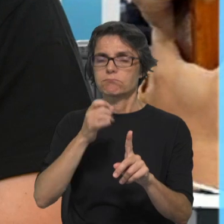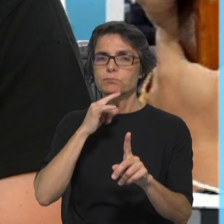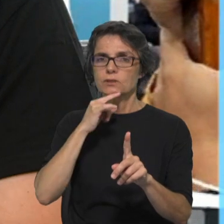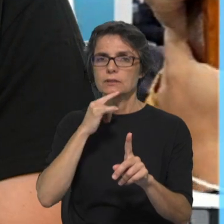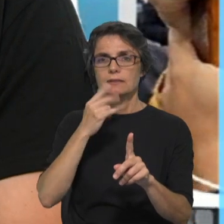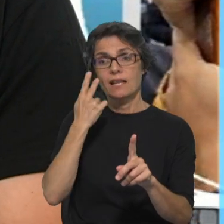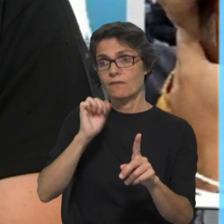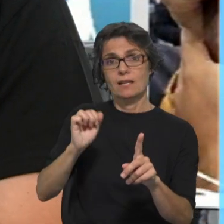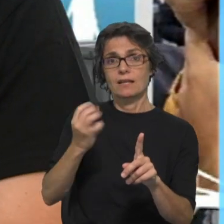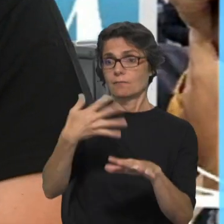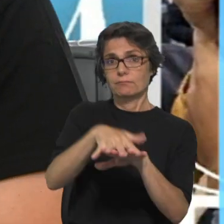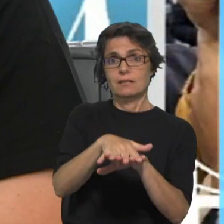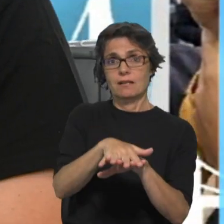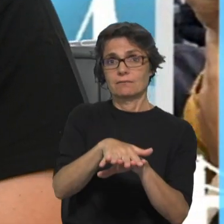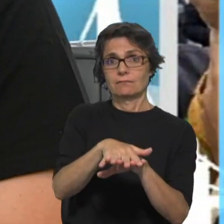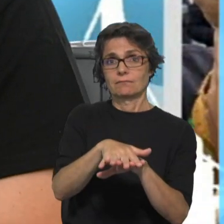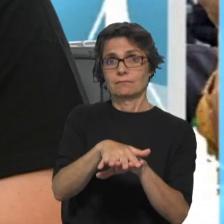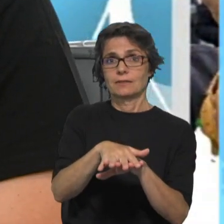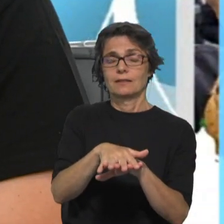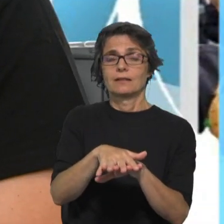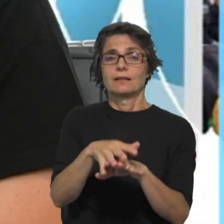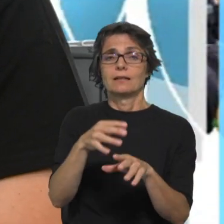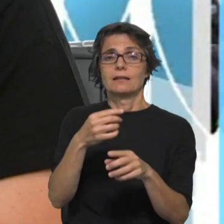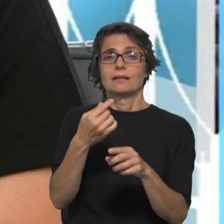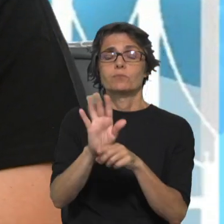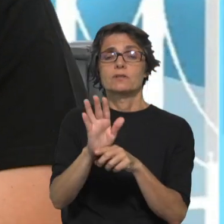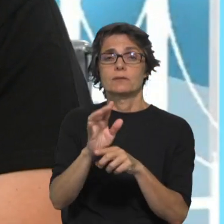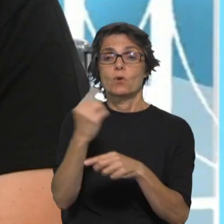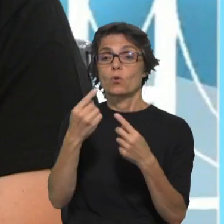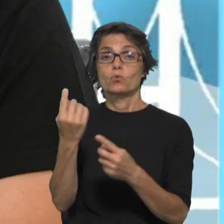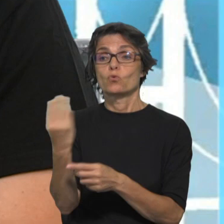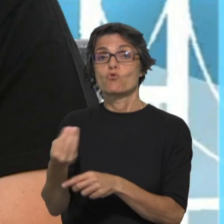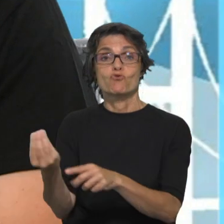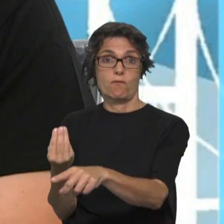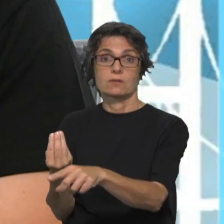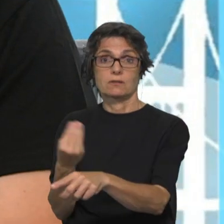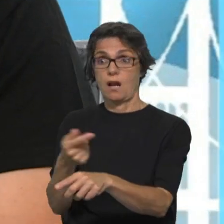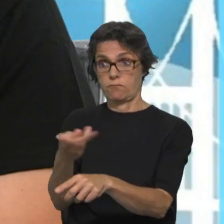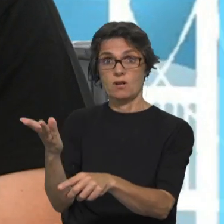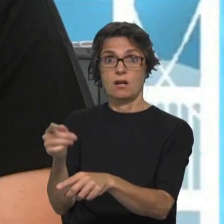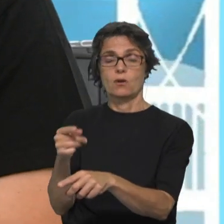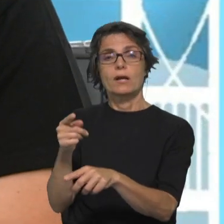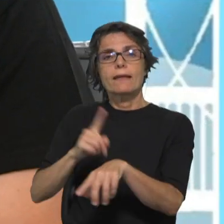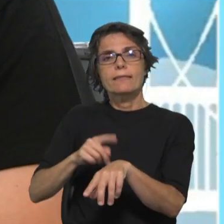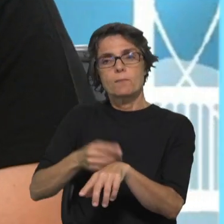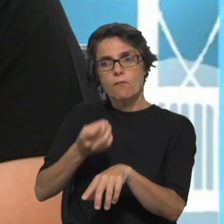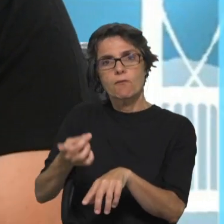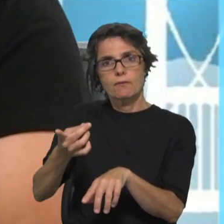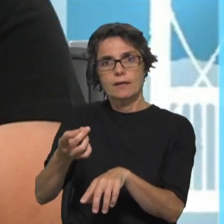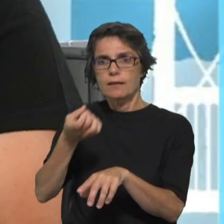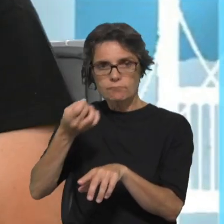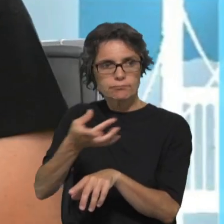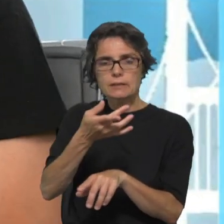integrados na sua vida. Enfim, temos tido alguns jovens que dão algum tempo da sua vida, e às vezes